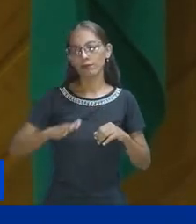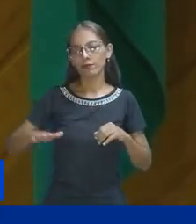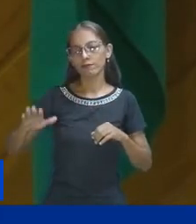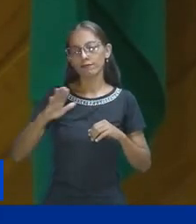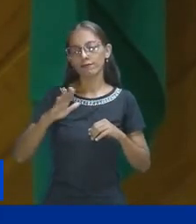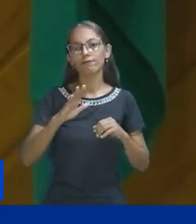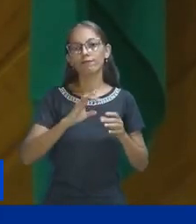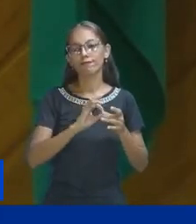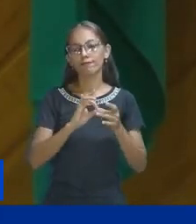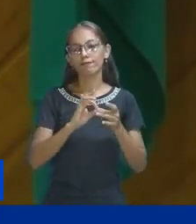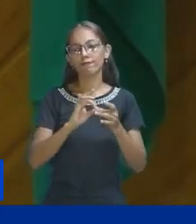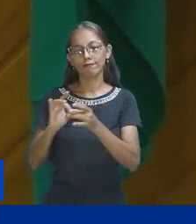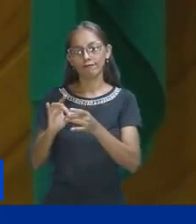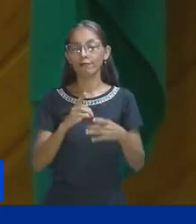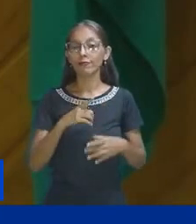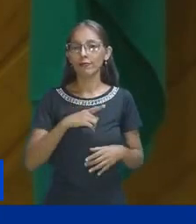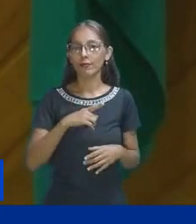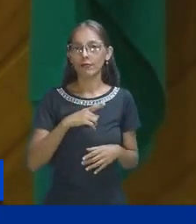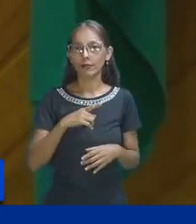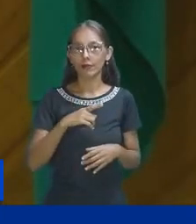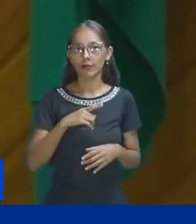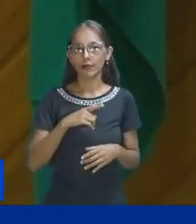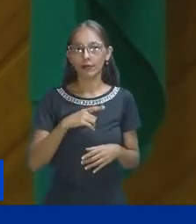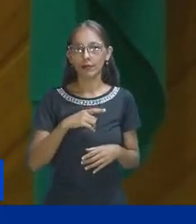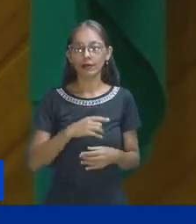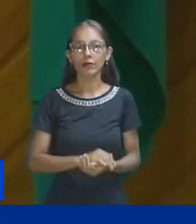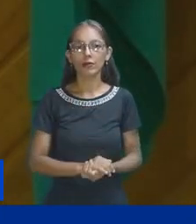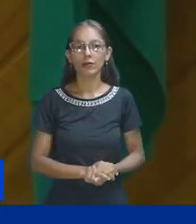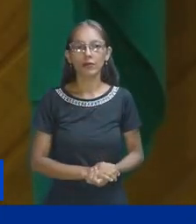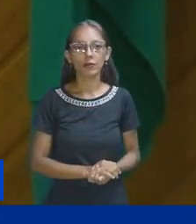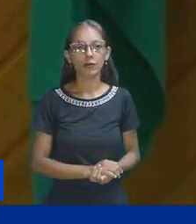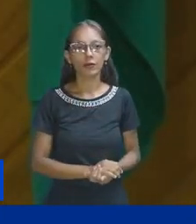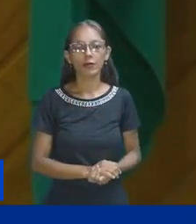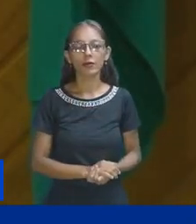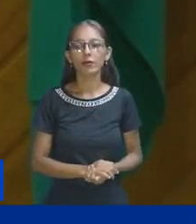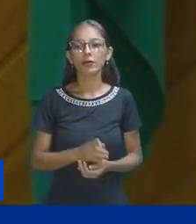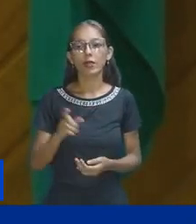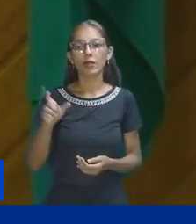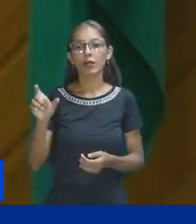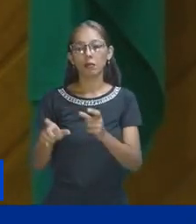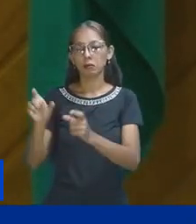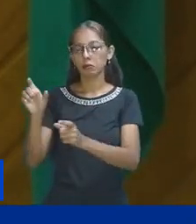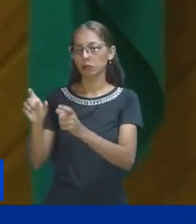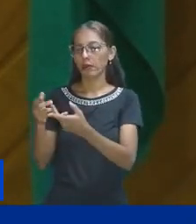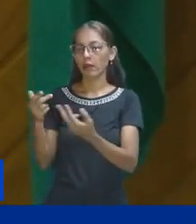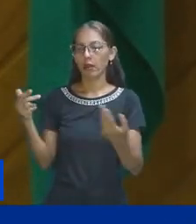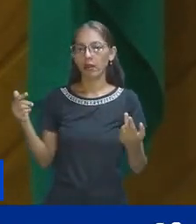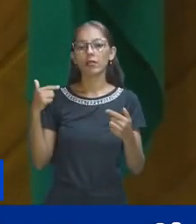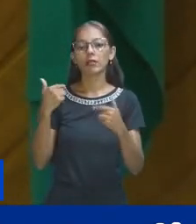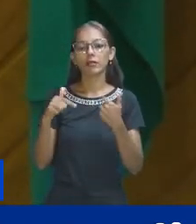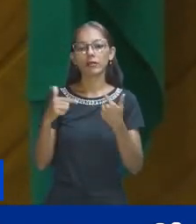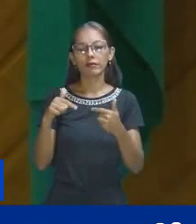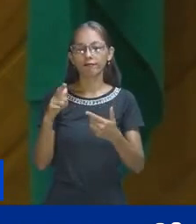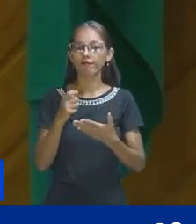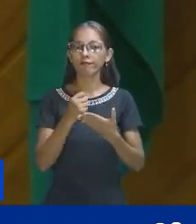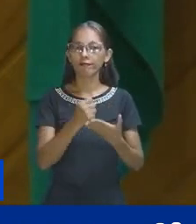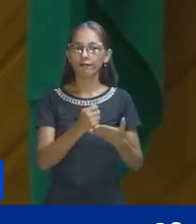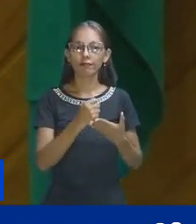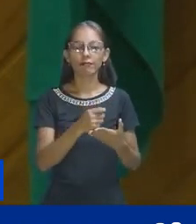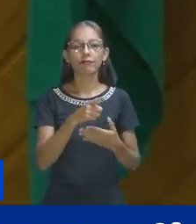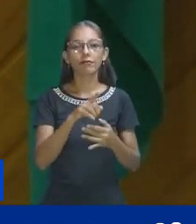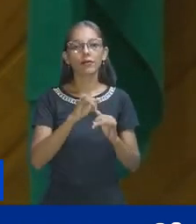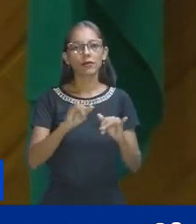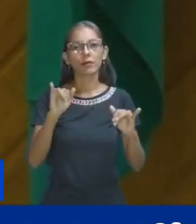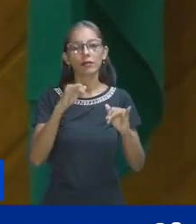tela, normalmente pela participação de pessoa que trabalhou integralmente em sua campanha. Da mesma sorte, o abuso de